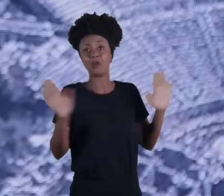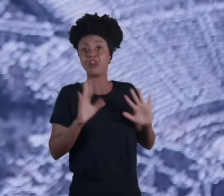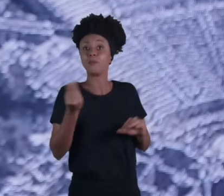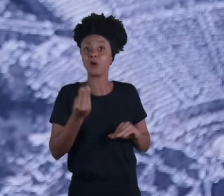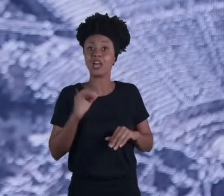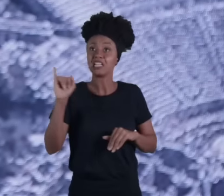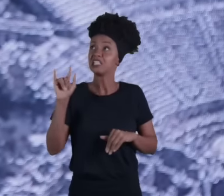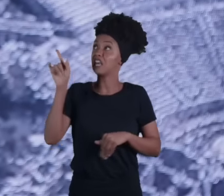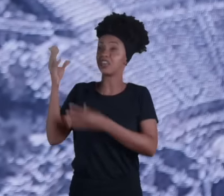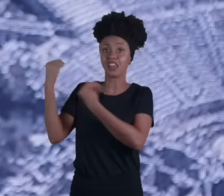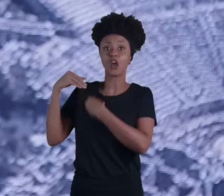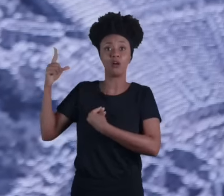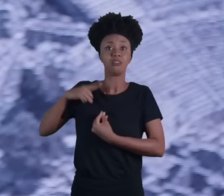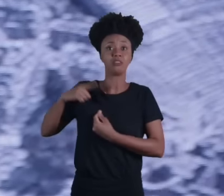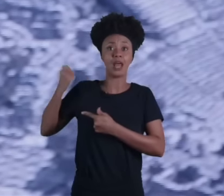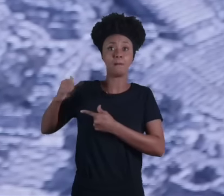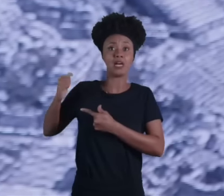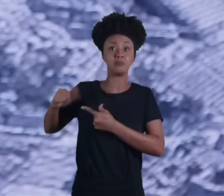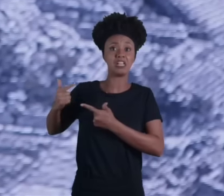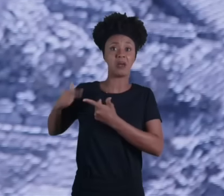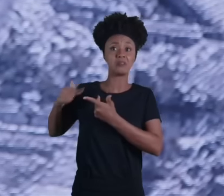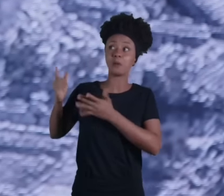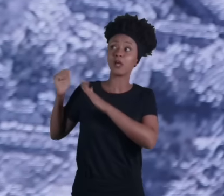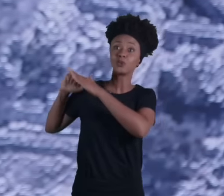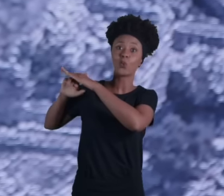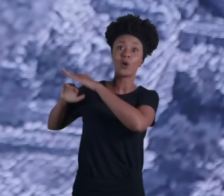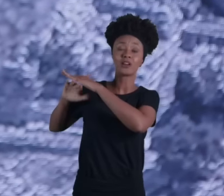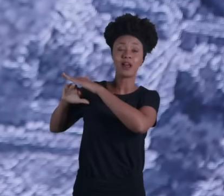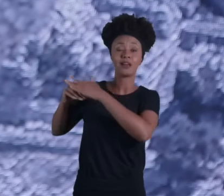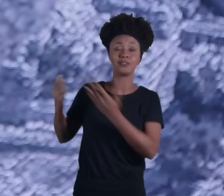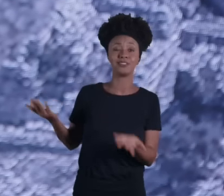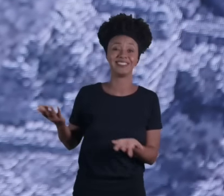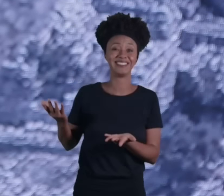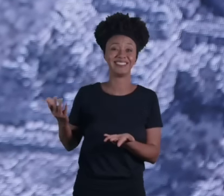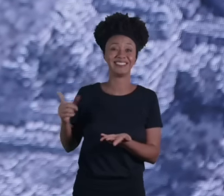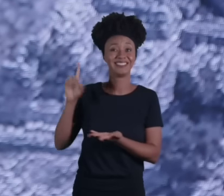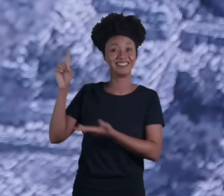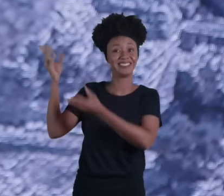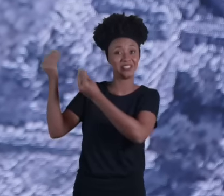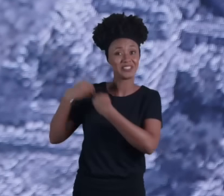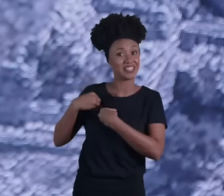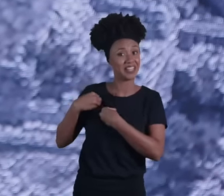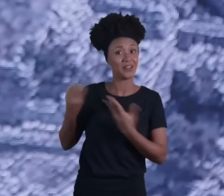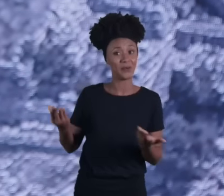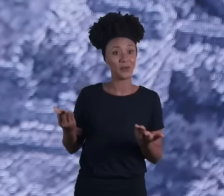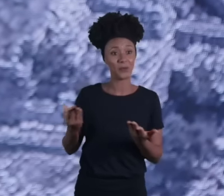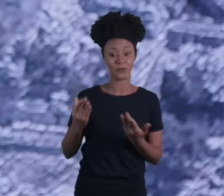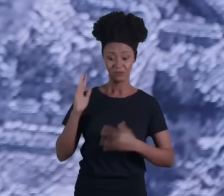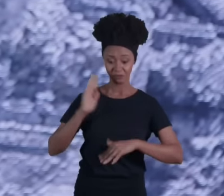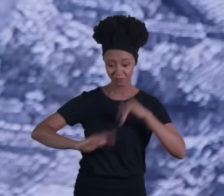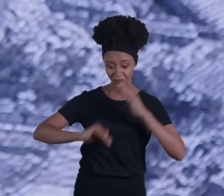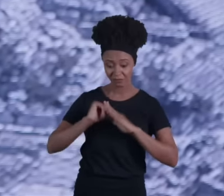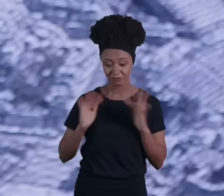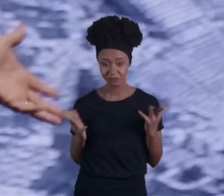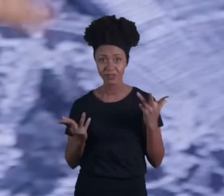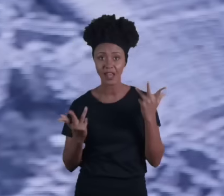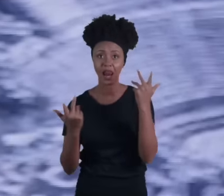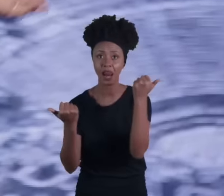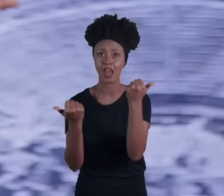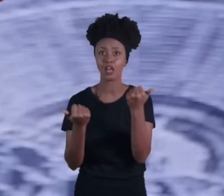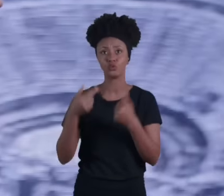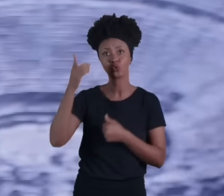mais. E Ele te deu exatamente para isso. O dom e o talento que alguém tem para